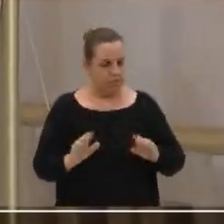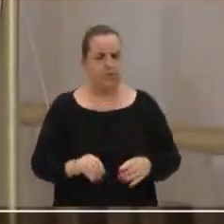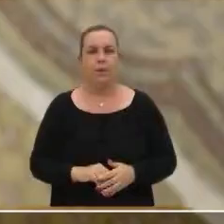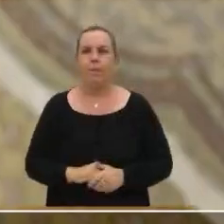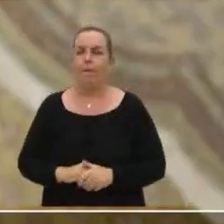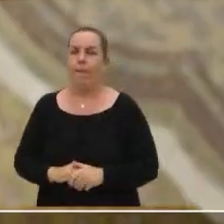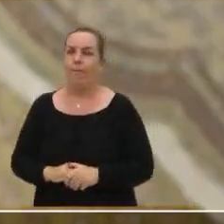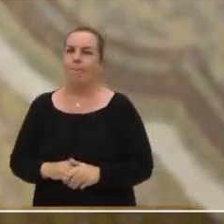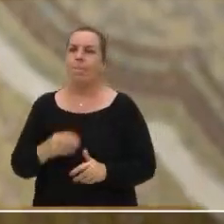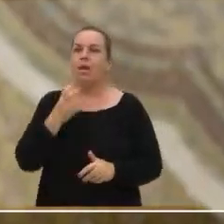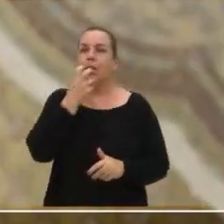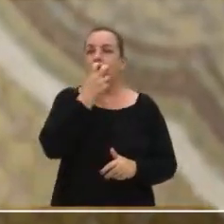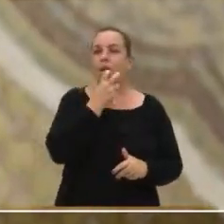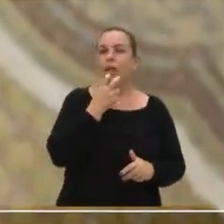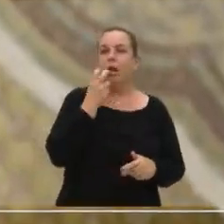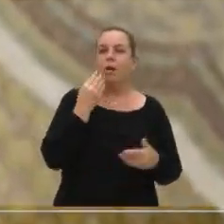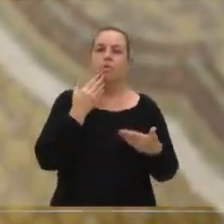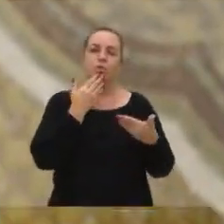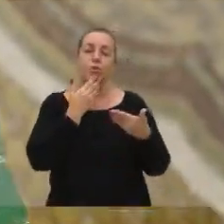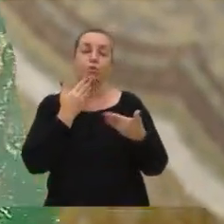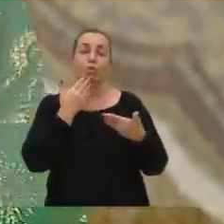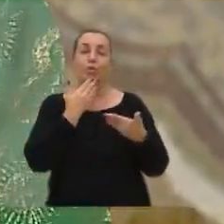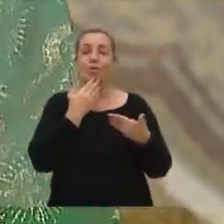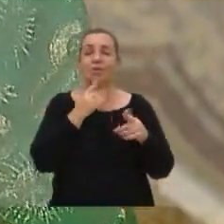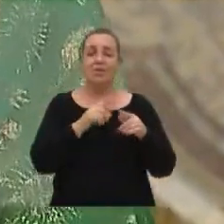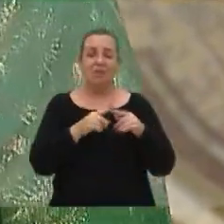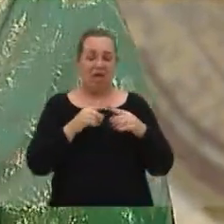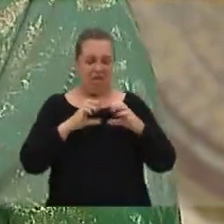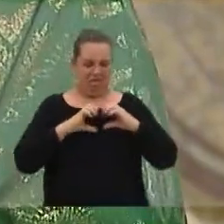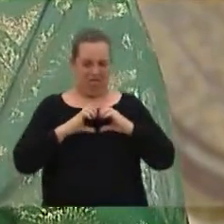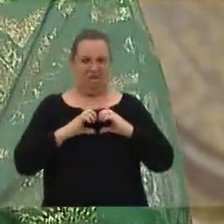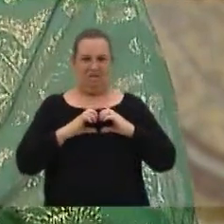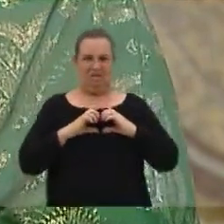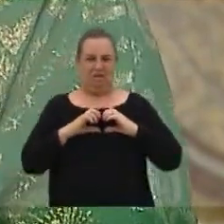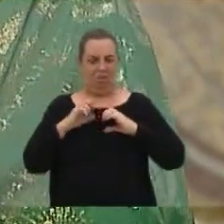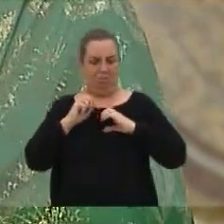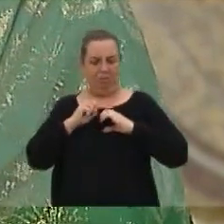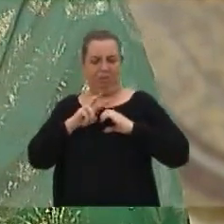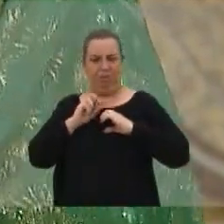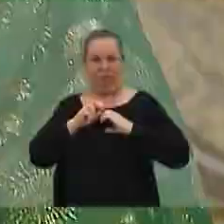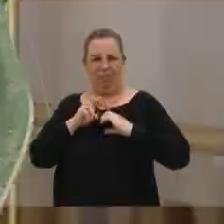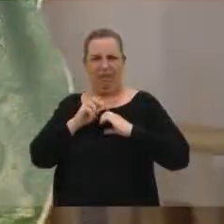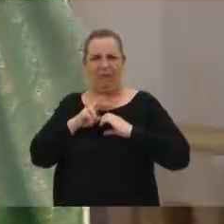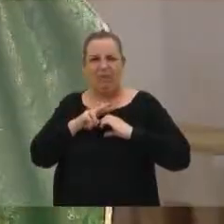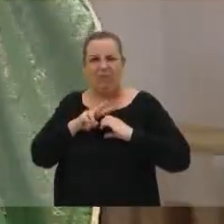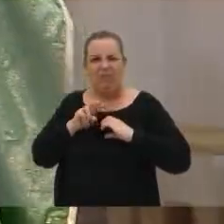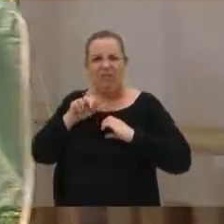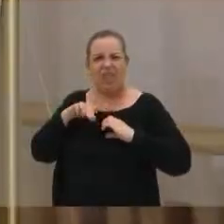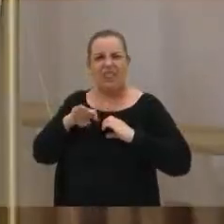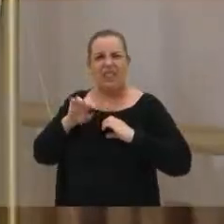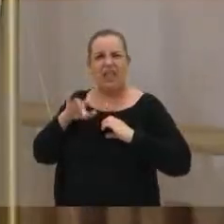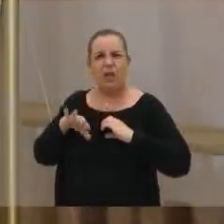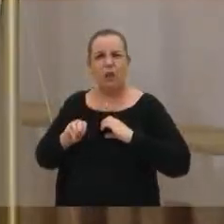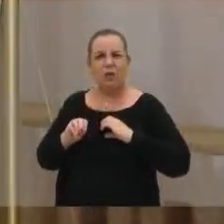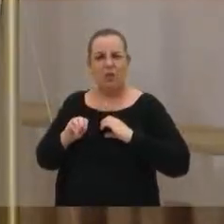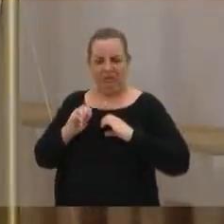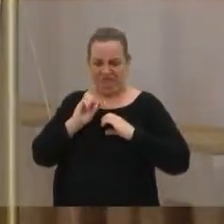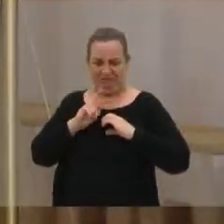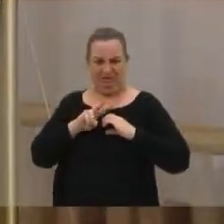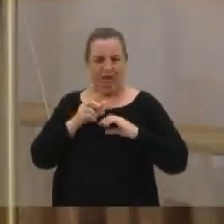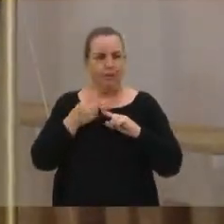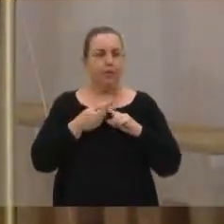lábios doces, mas coração cheio de veneno. Porque começam, olha ali,